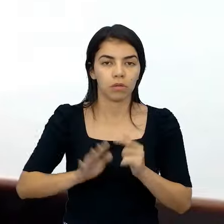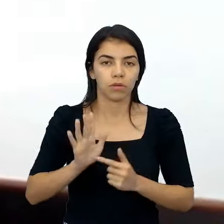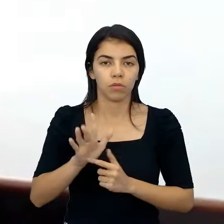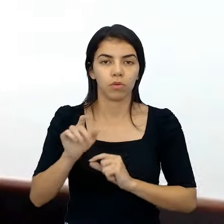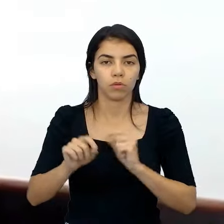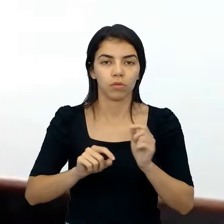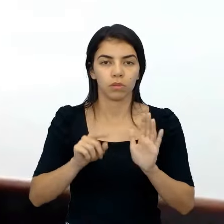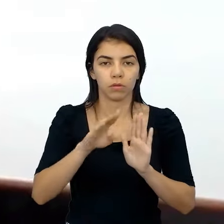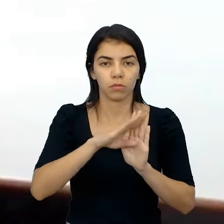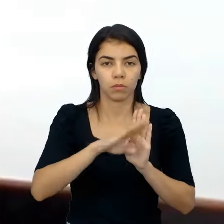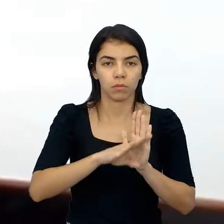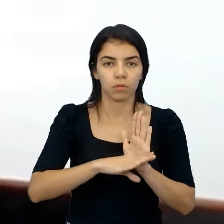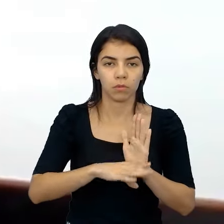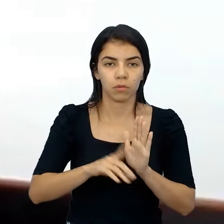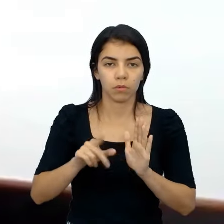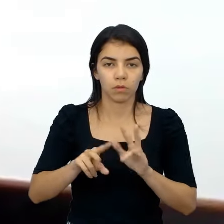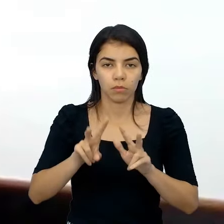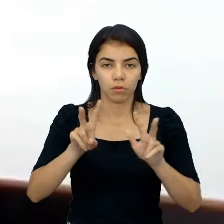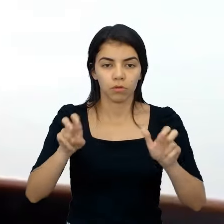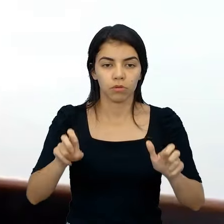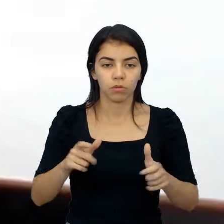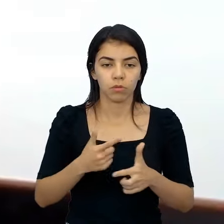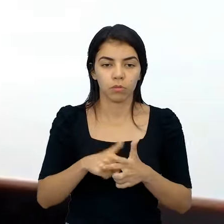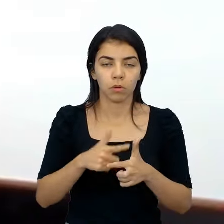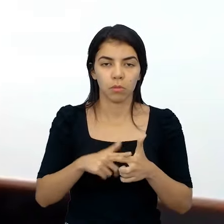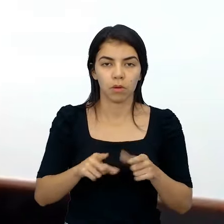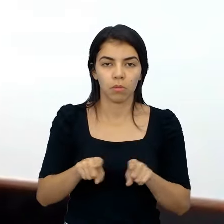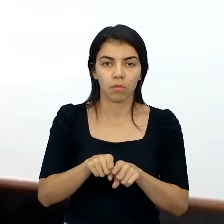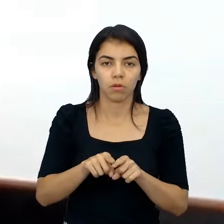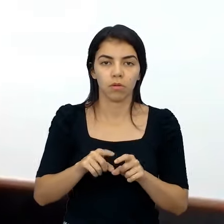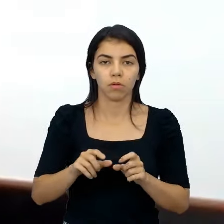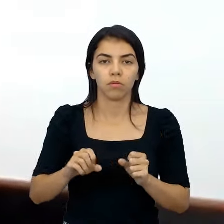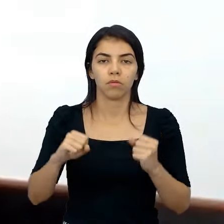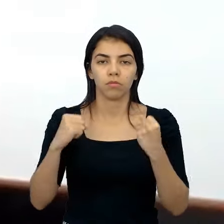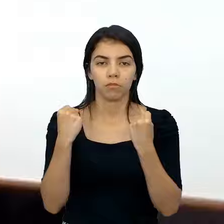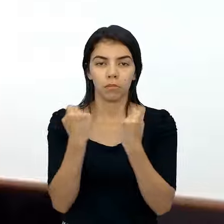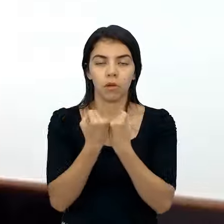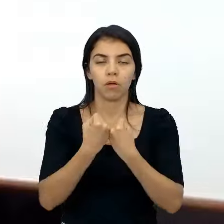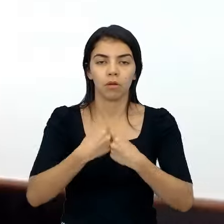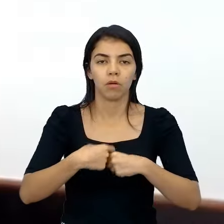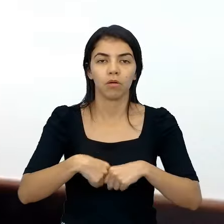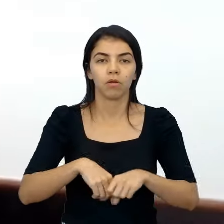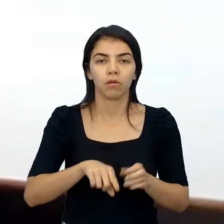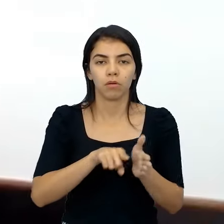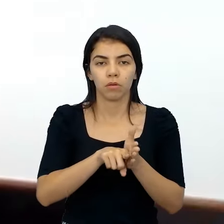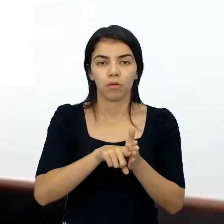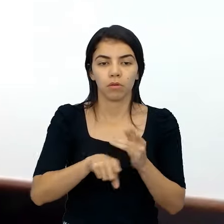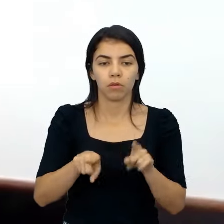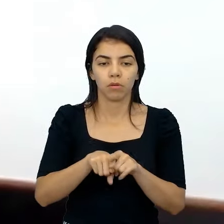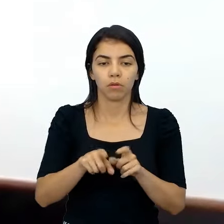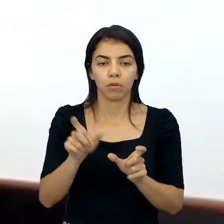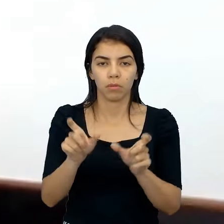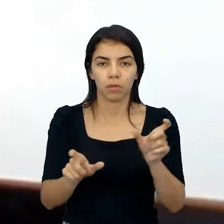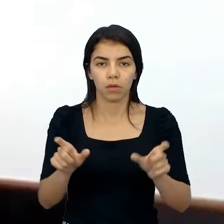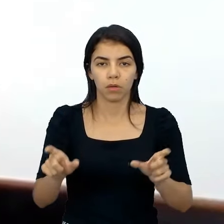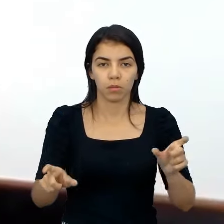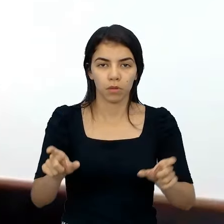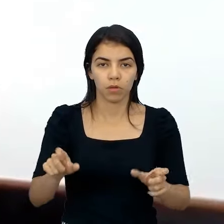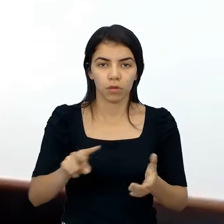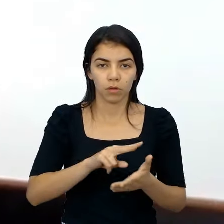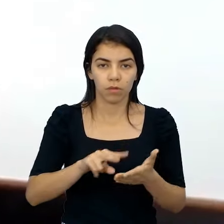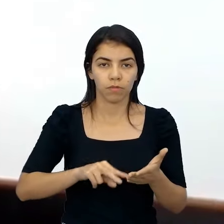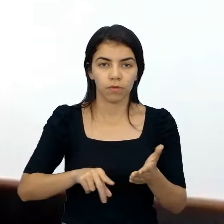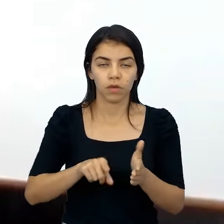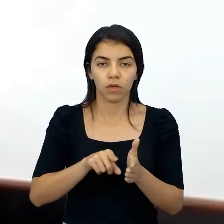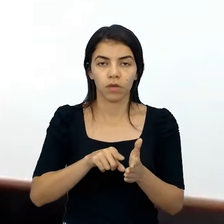elementos composicionais, como título, problematização, defesa de uma tese, considera o público-alvo, é muito importante, o